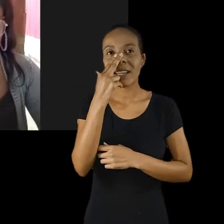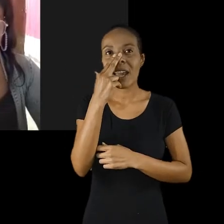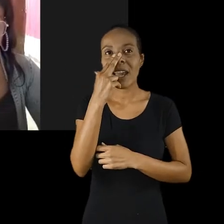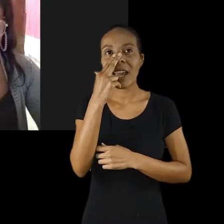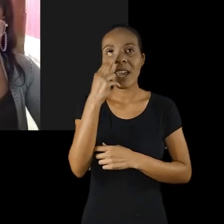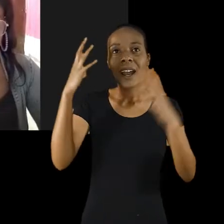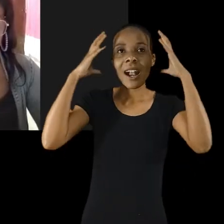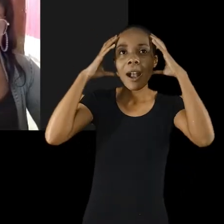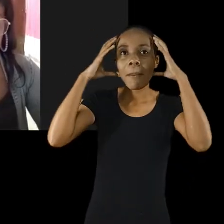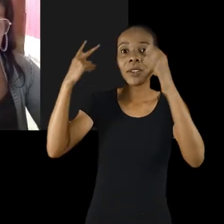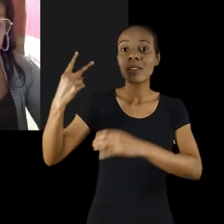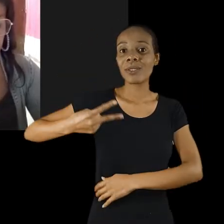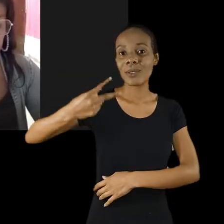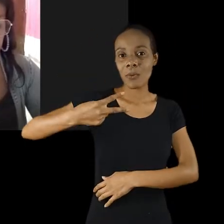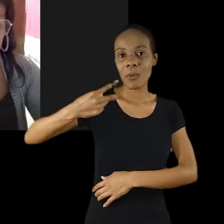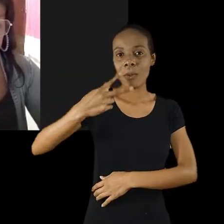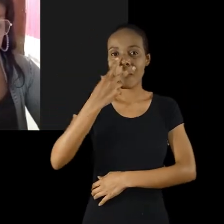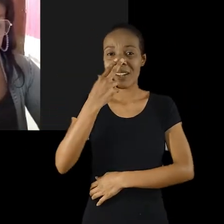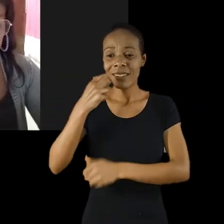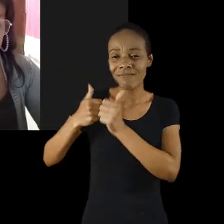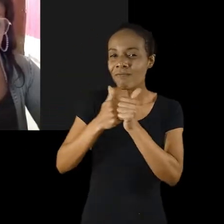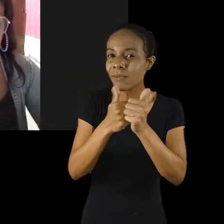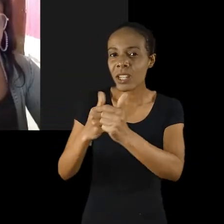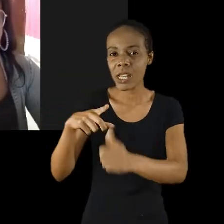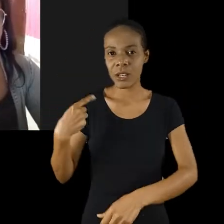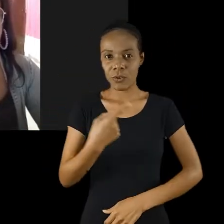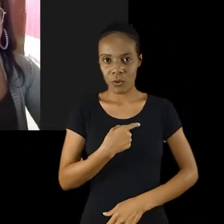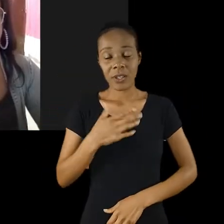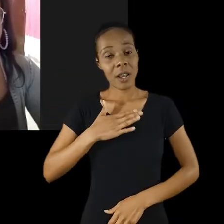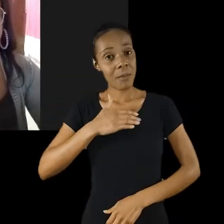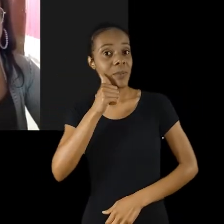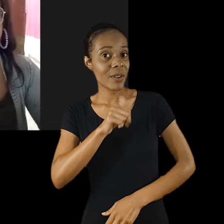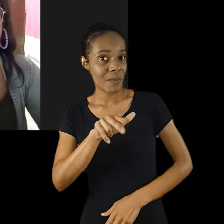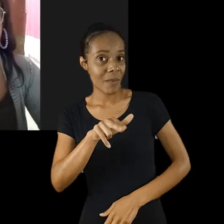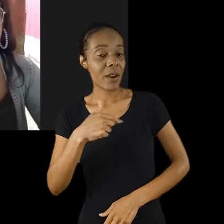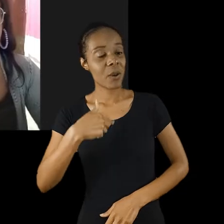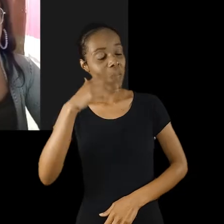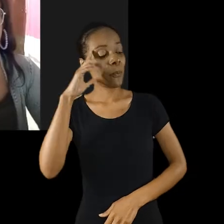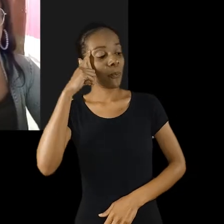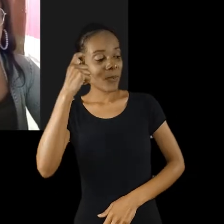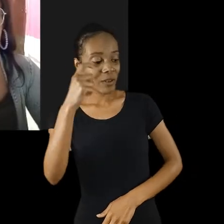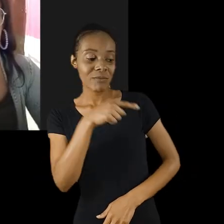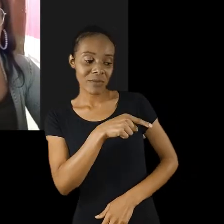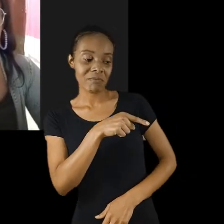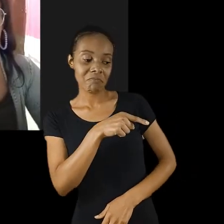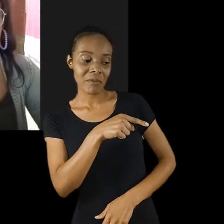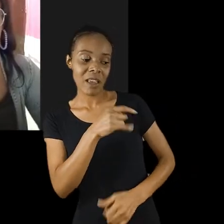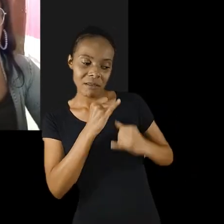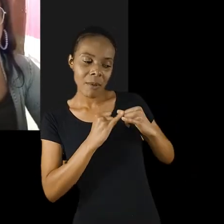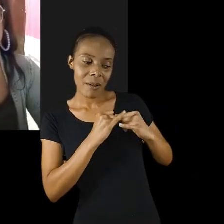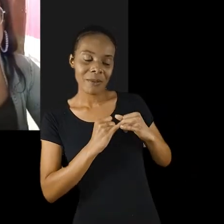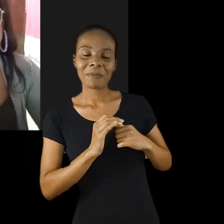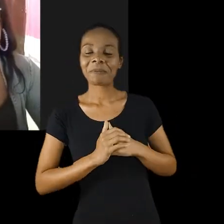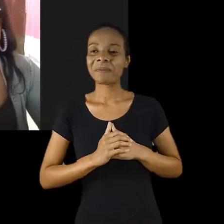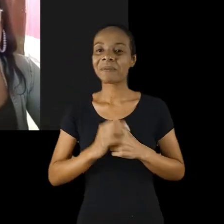assim. E acho que minha irmã também contempla disso. Nossa, eu Bichard, não sei nem o que falar assim depois de Jazz,